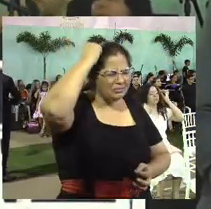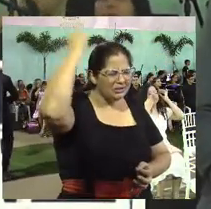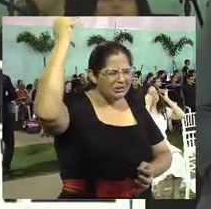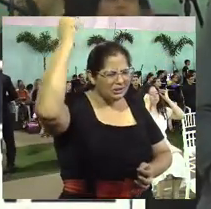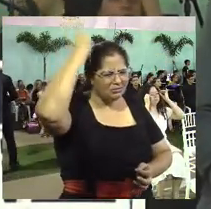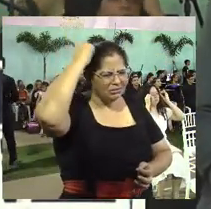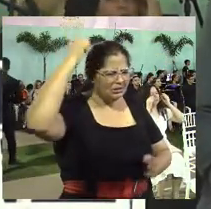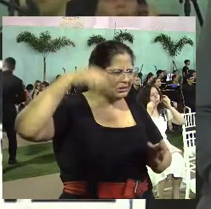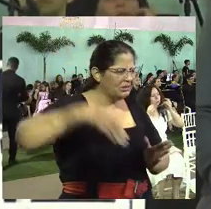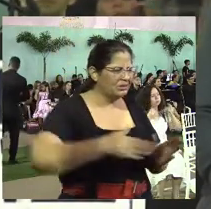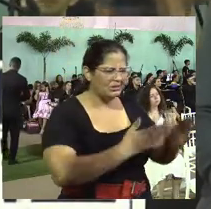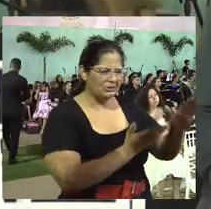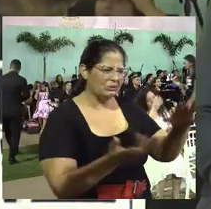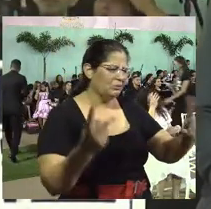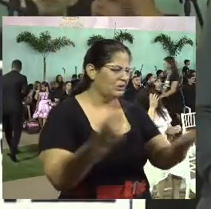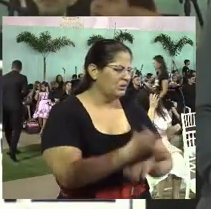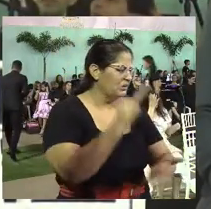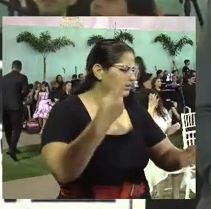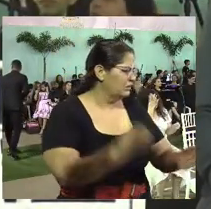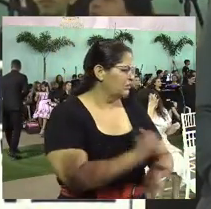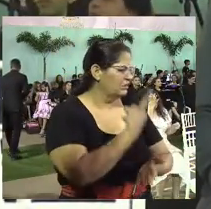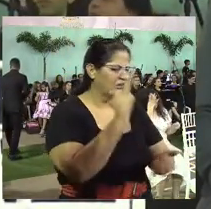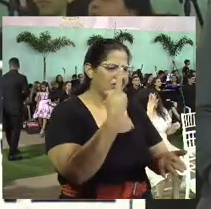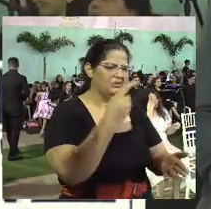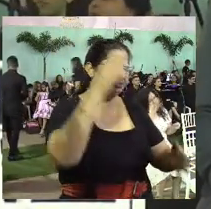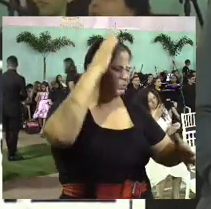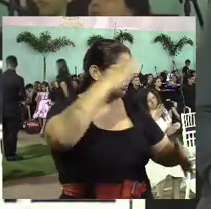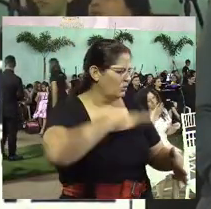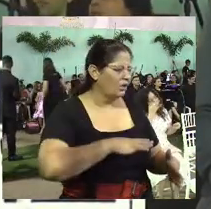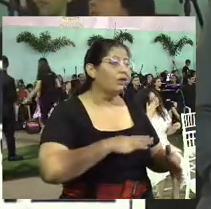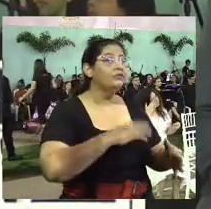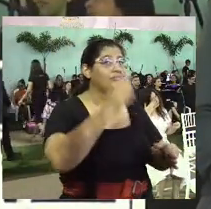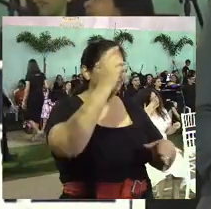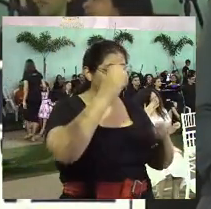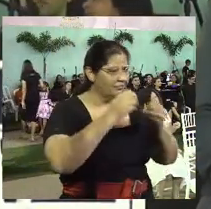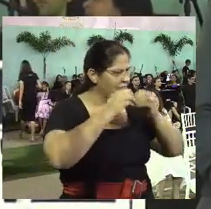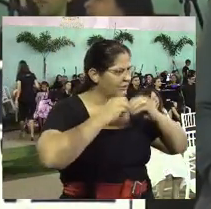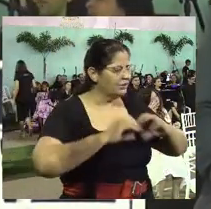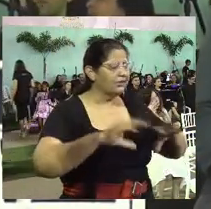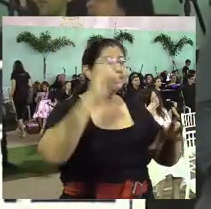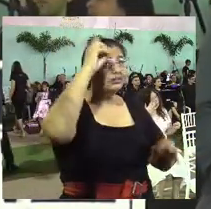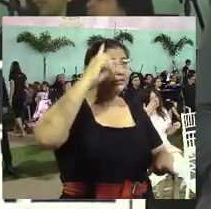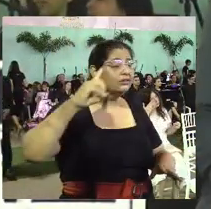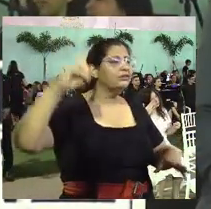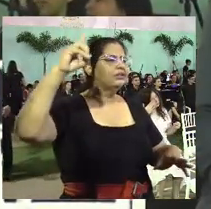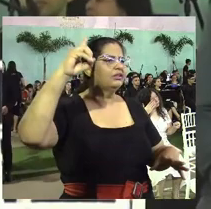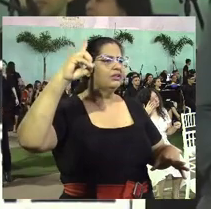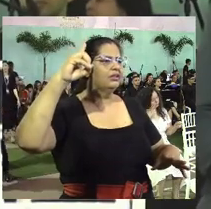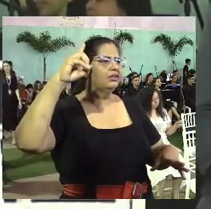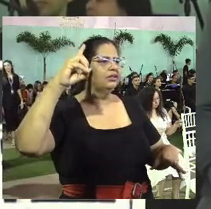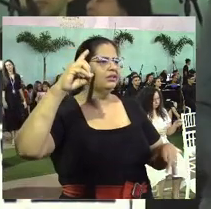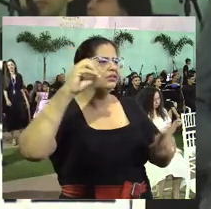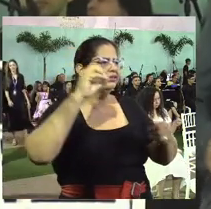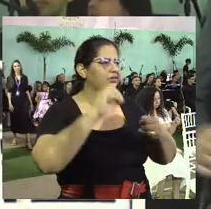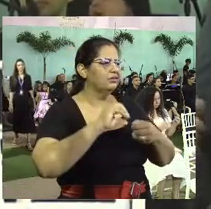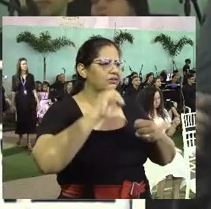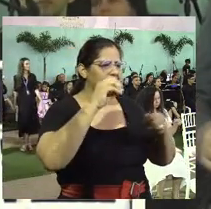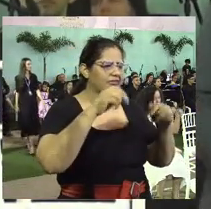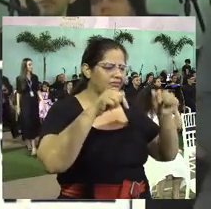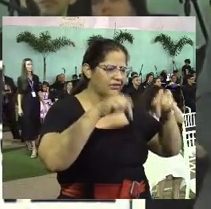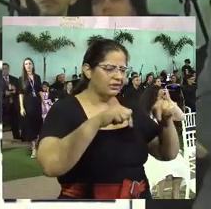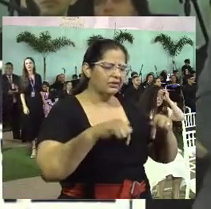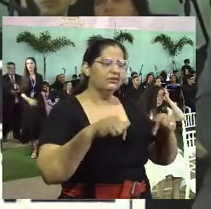os pensamentos contrários e deixa Deus operar em nosso meio de forma